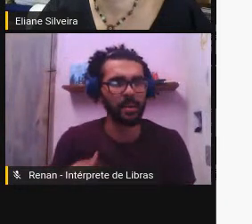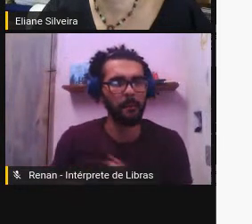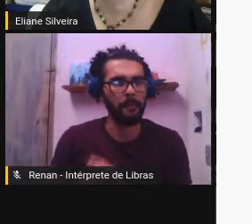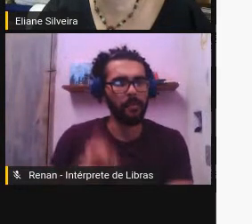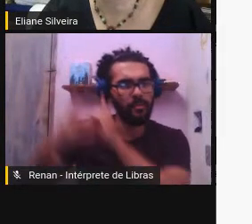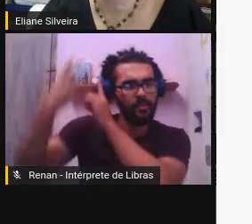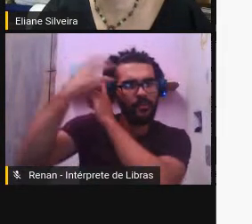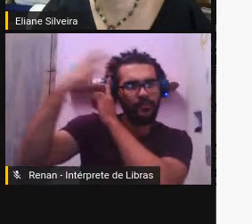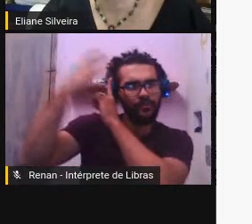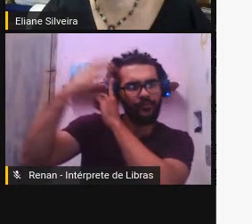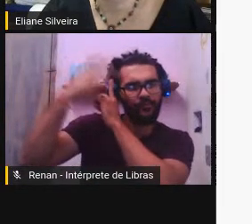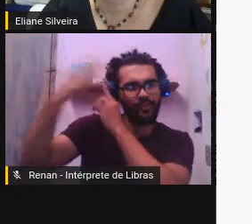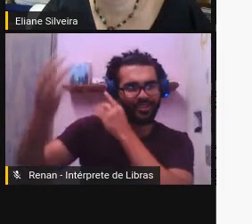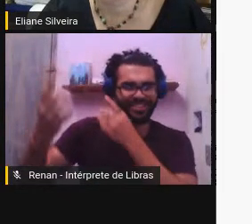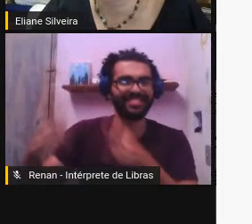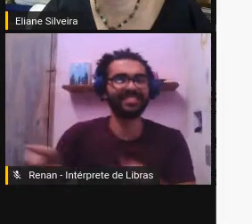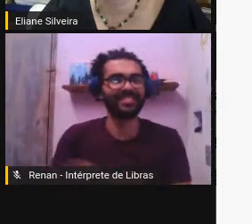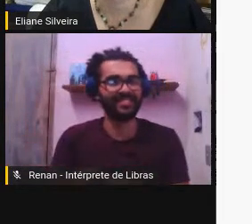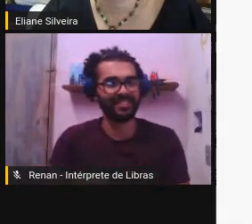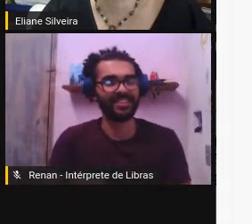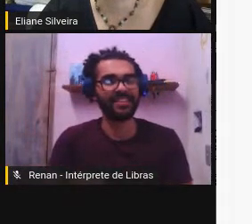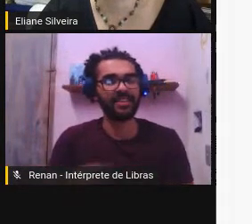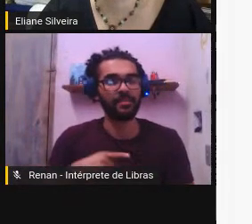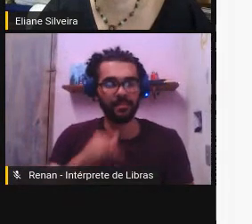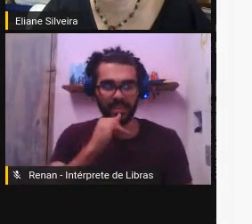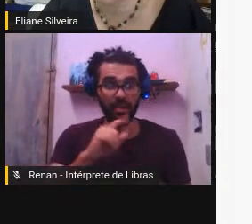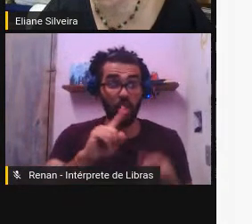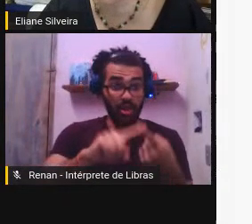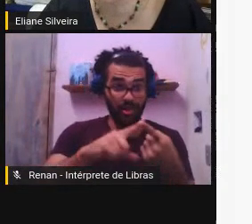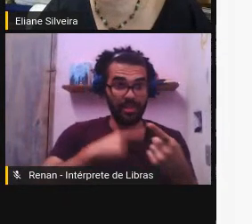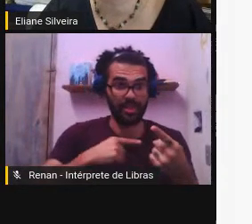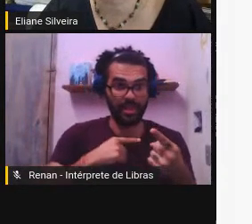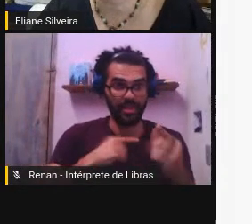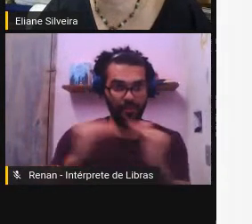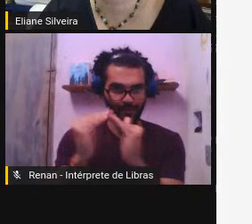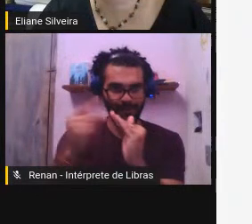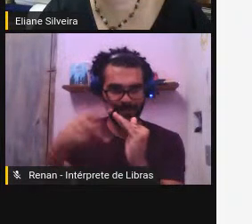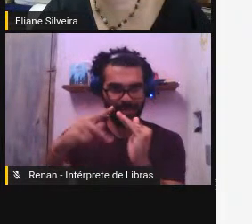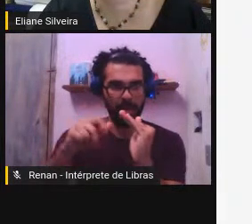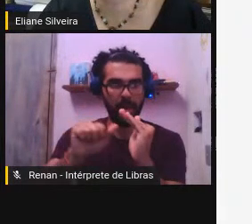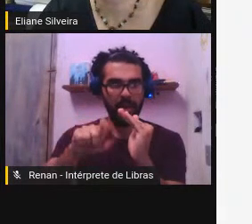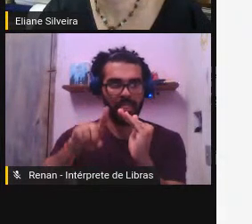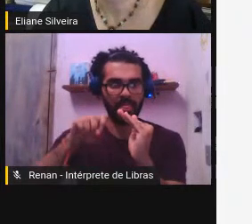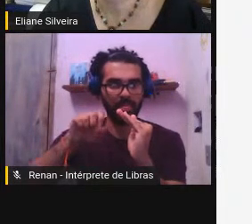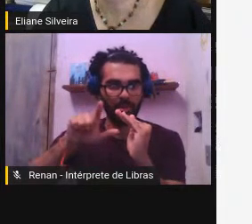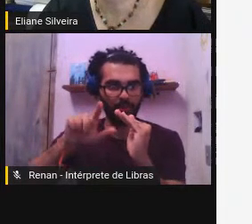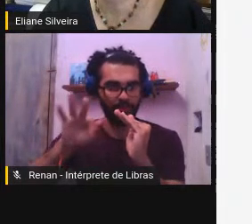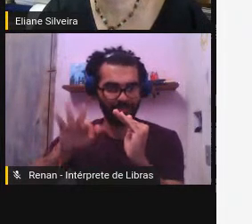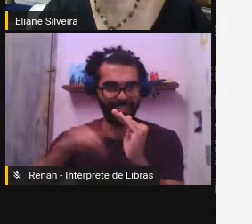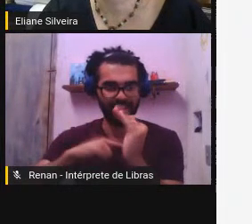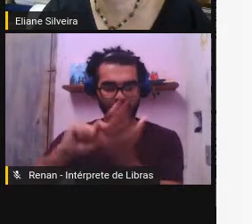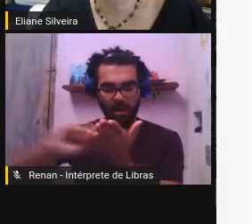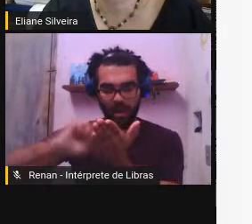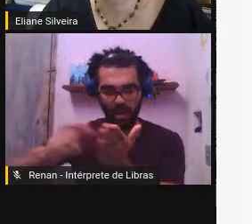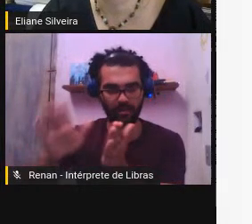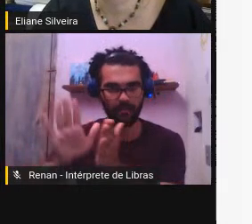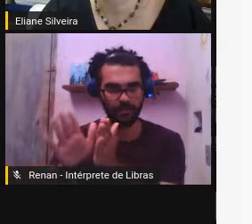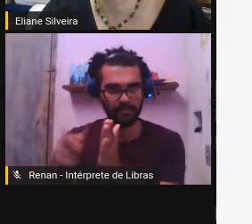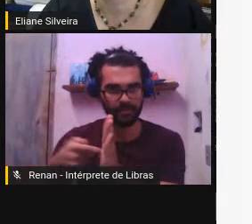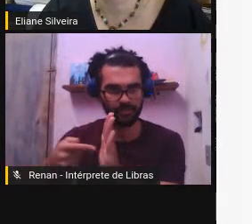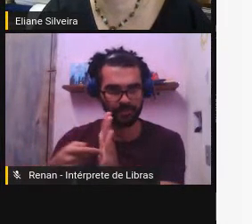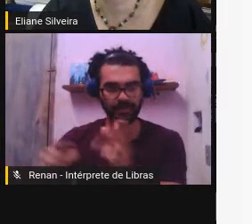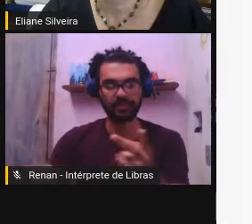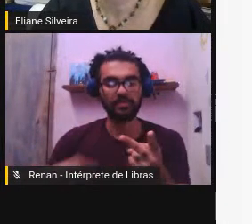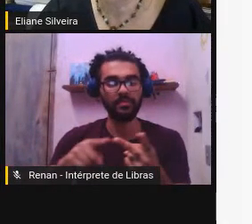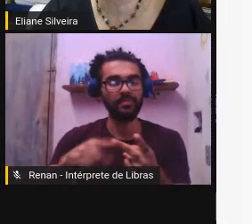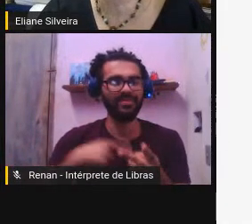o livro do Pt, com uma escrita sobre isso e encaminhamento para o próprio Pt e a recusa daquilo como